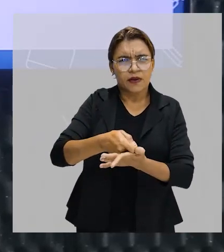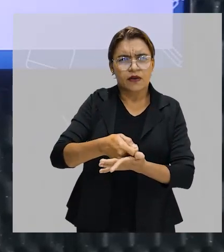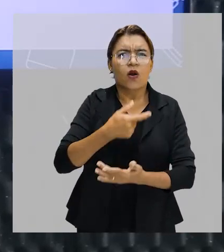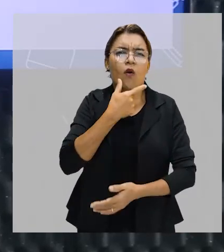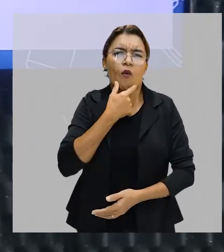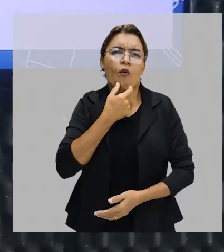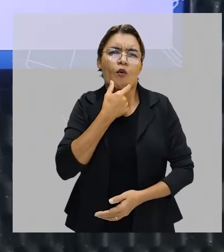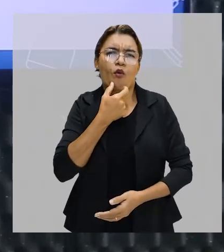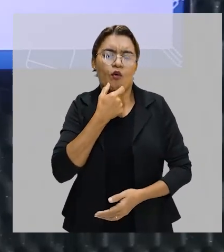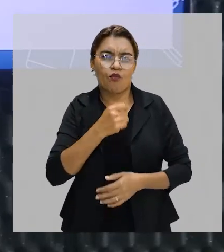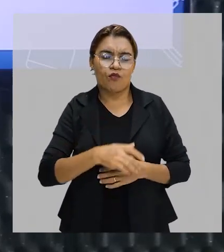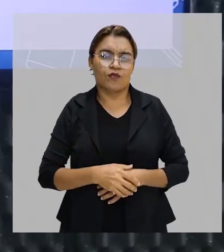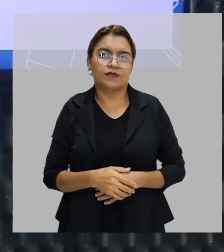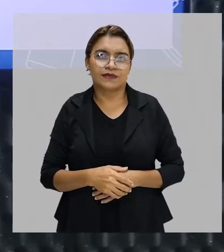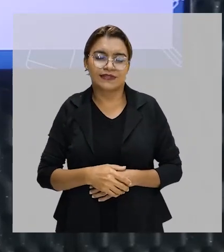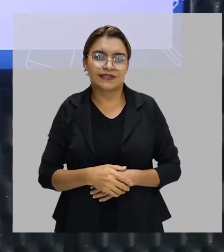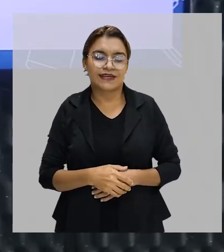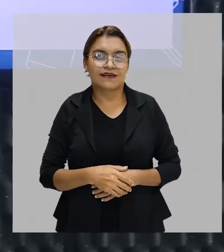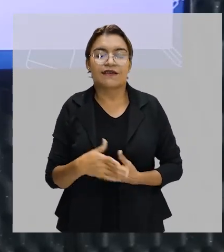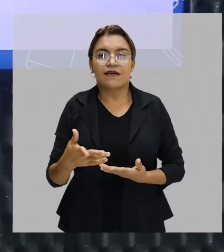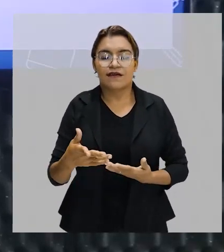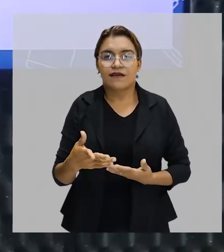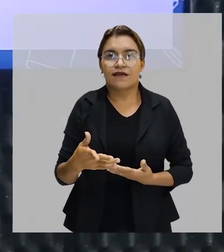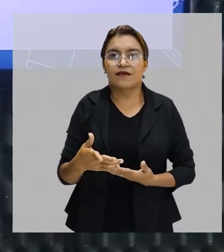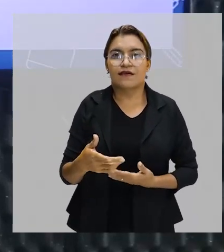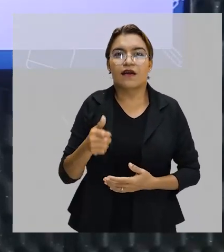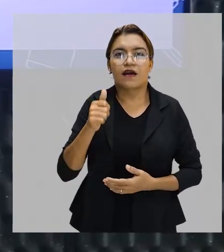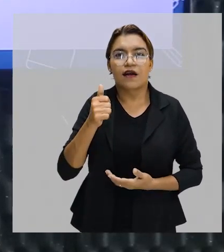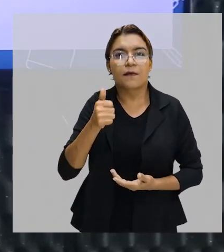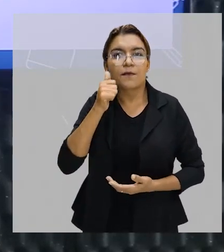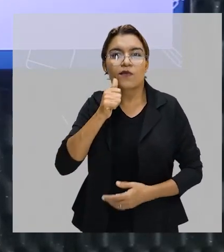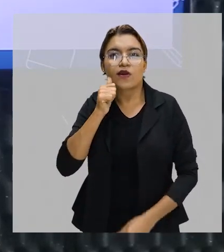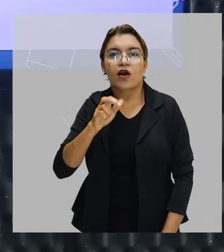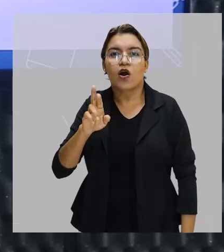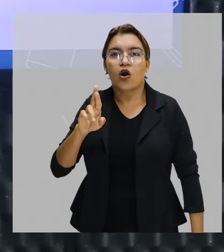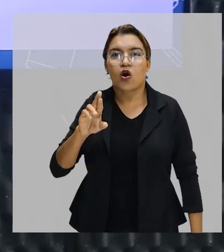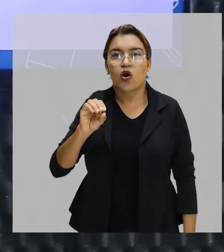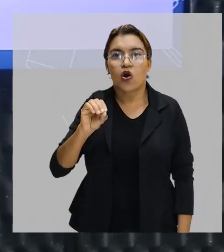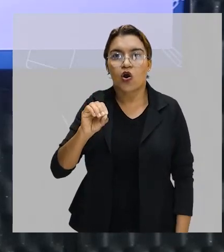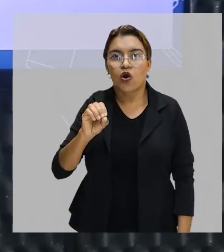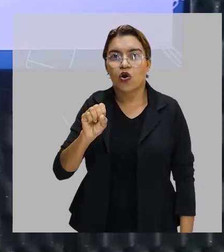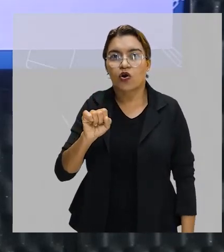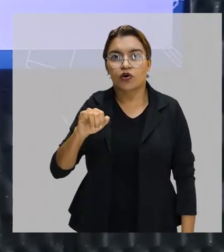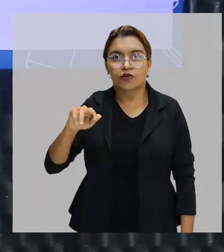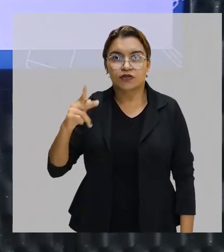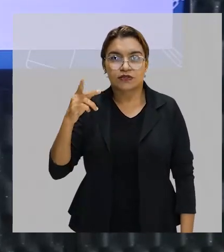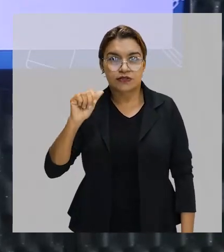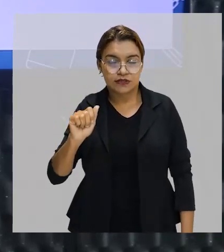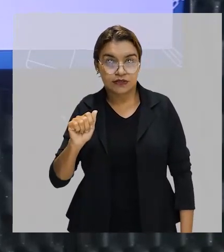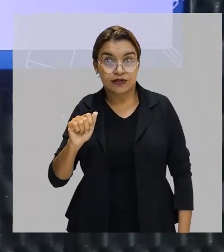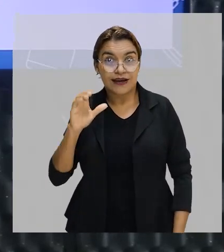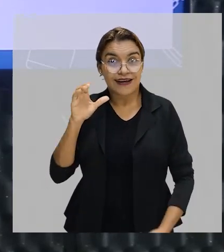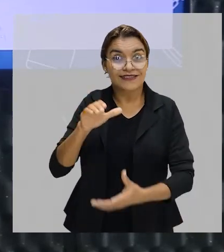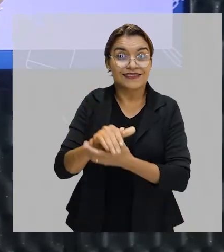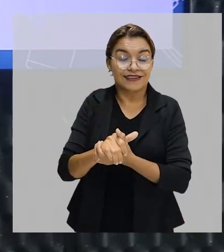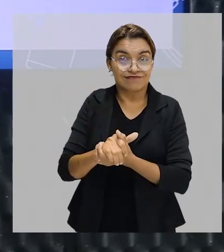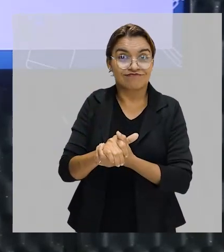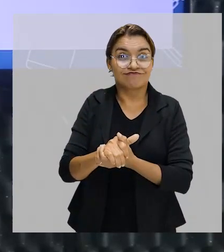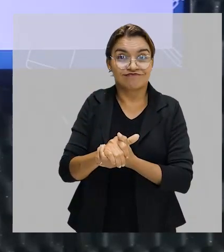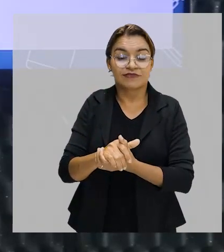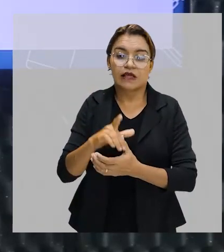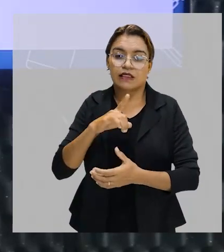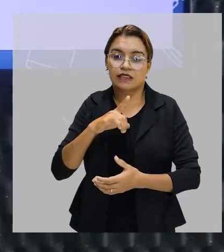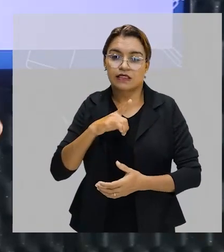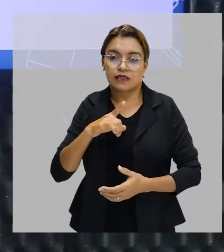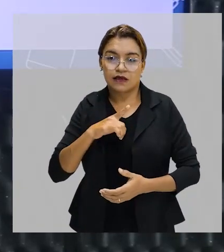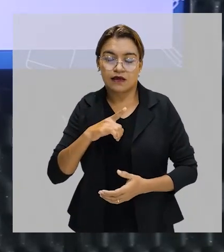quer obrigar a Rosinha a se casar, lembra? Então, não aparece na obra, mas os coronéis, eles têm jagunço. Aquela